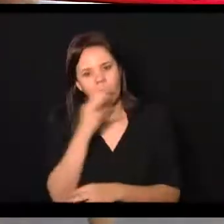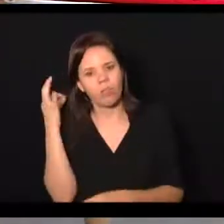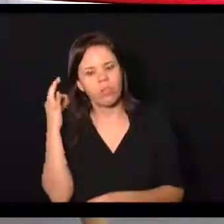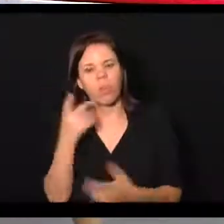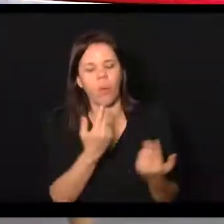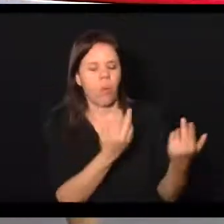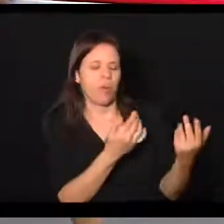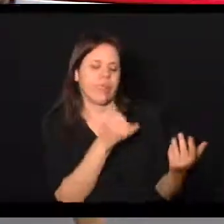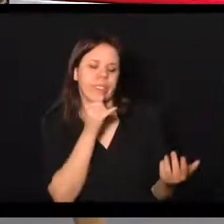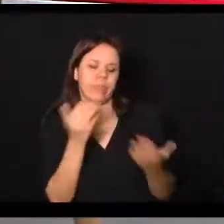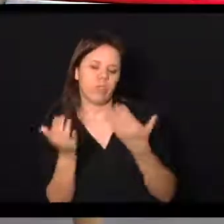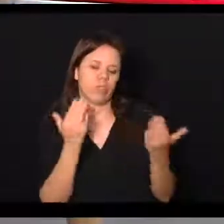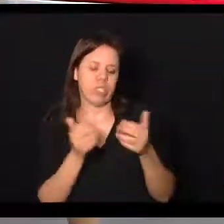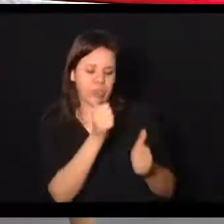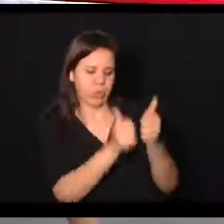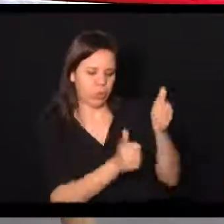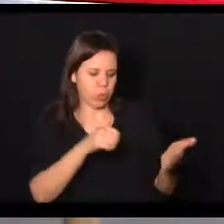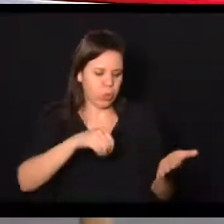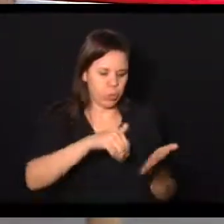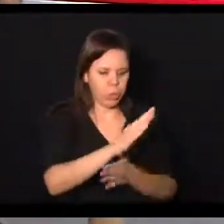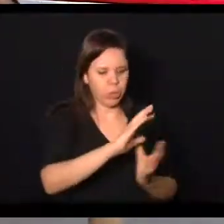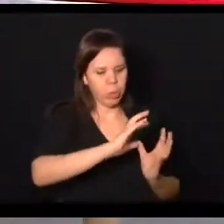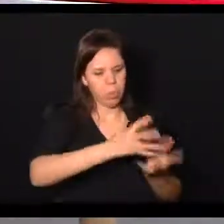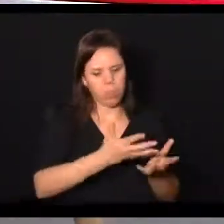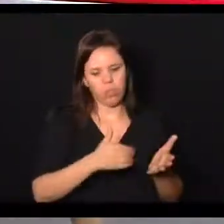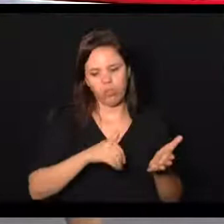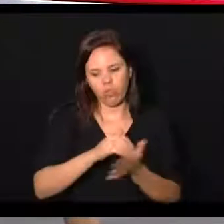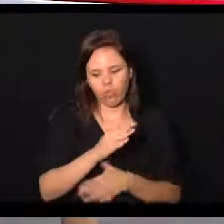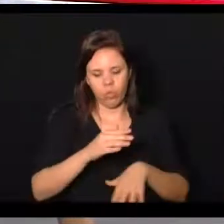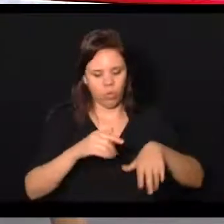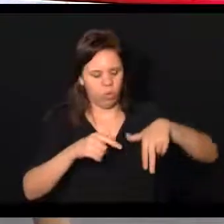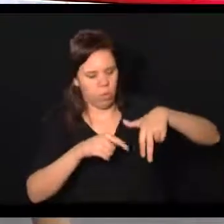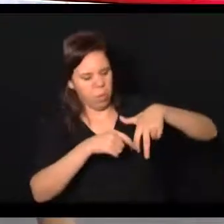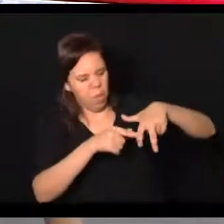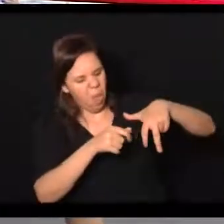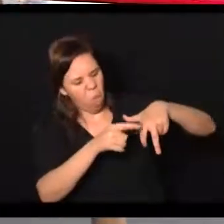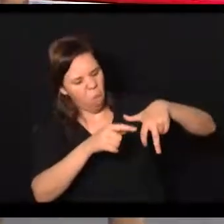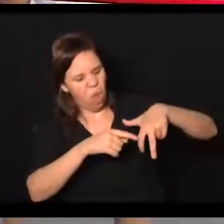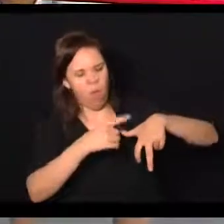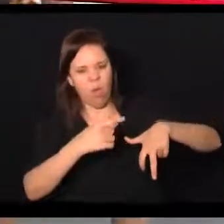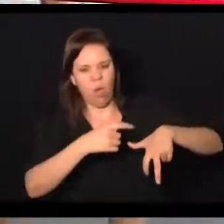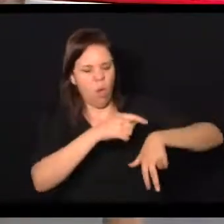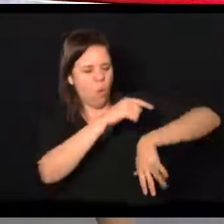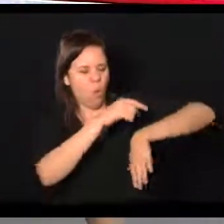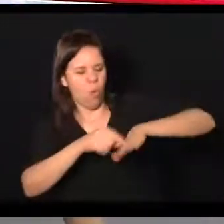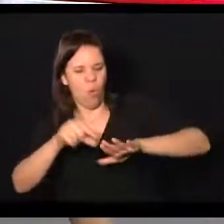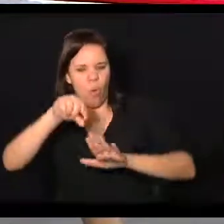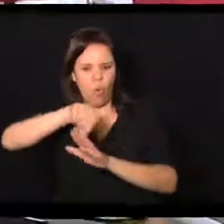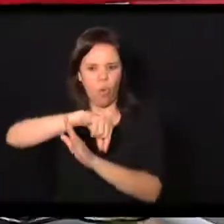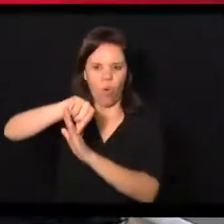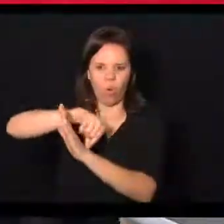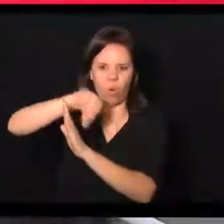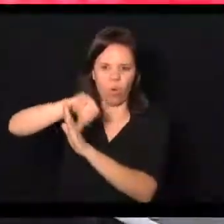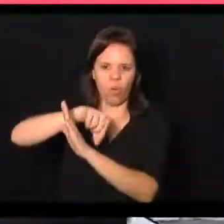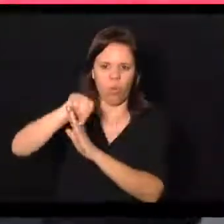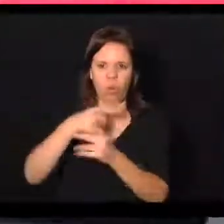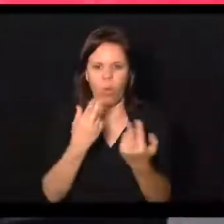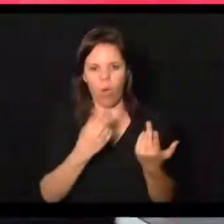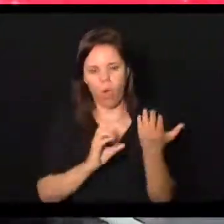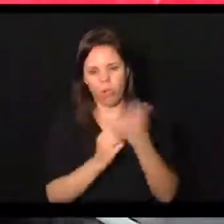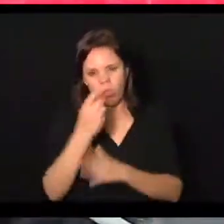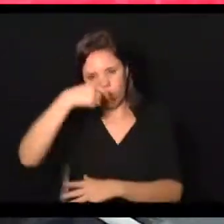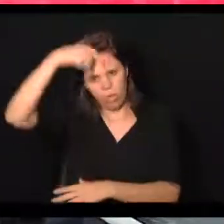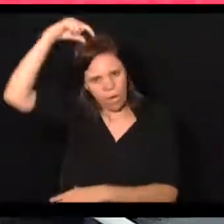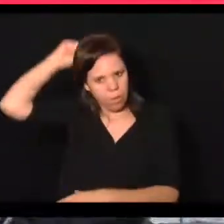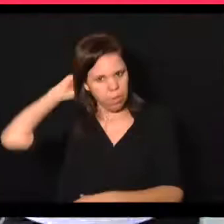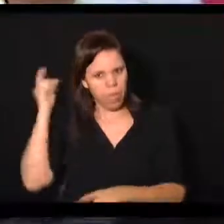que é feito para chutar a bola, o cara vai e chuta a canela, dá uma joelhada na coluna do atleta, como aconteceu com o Neymar. O boxe tem divisão